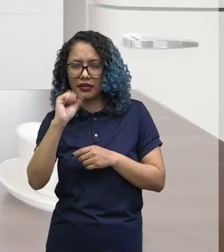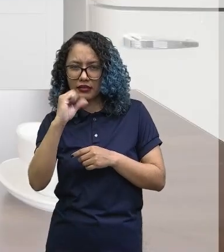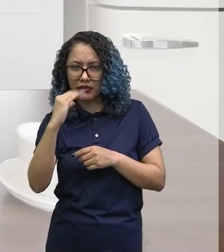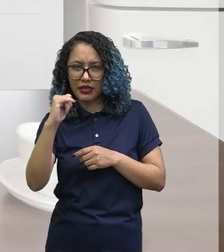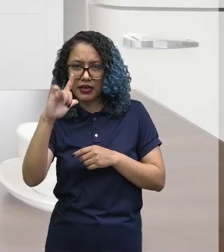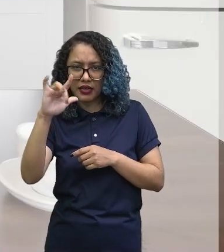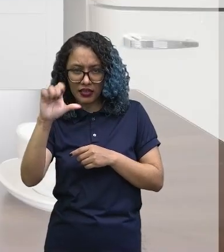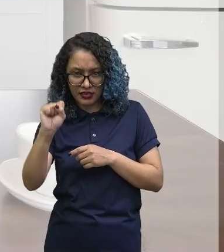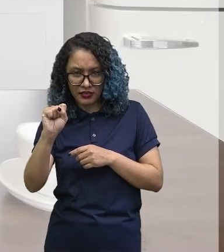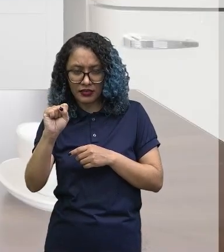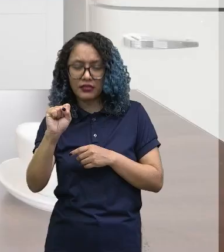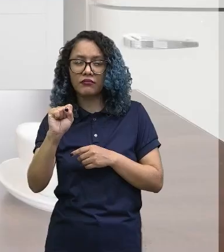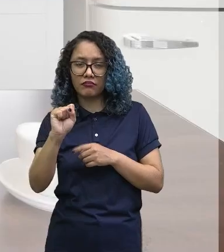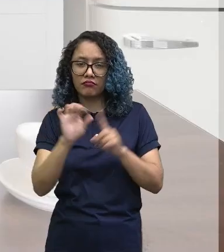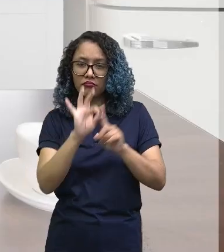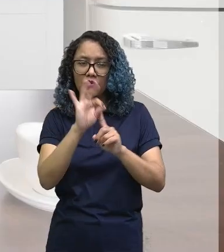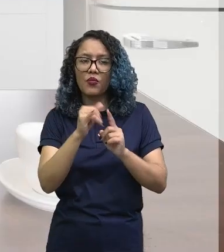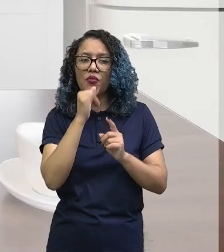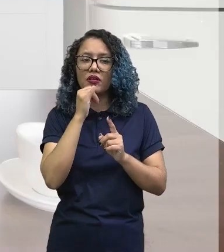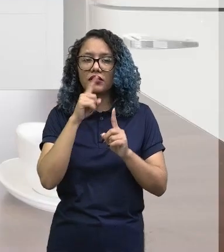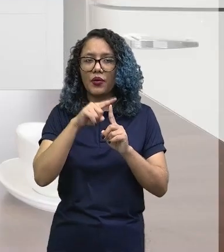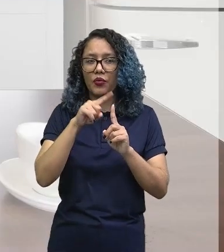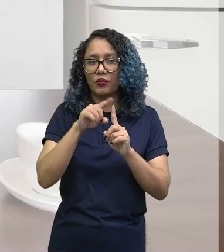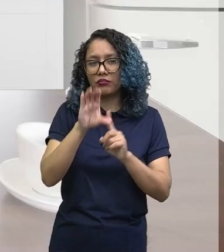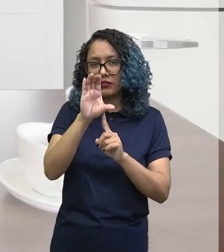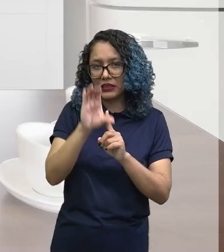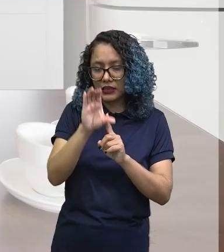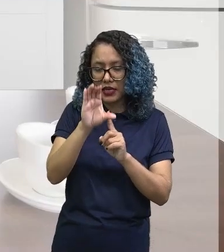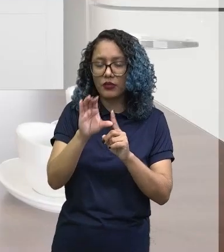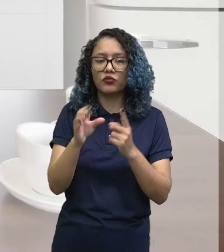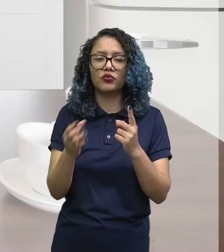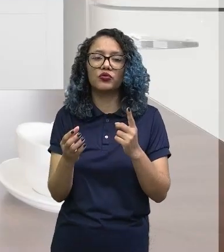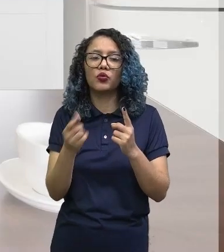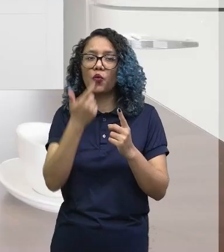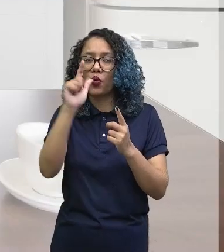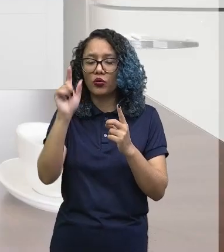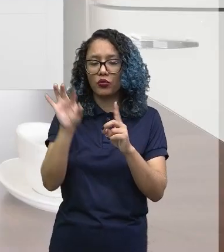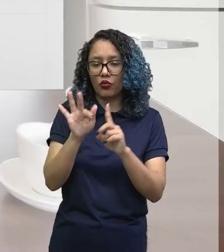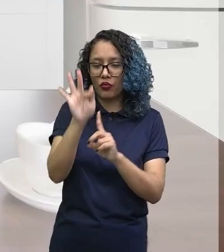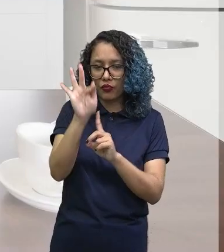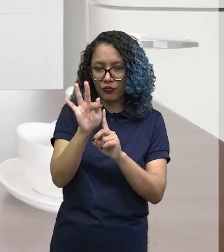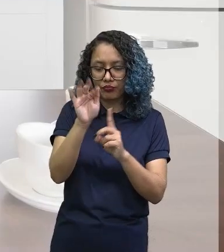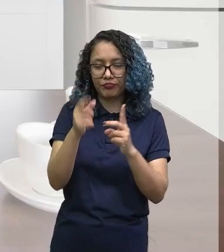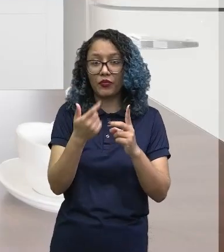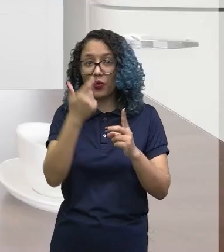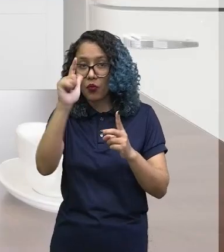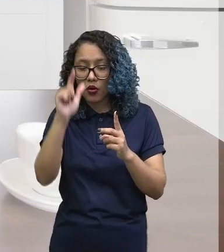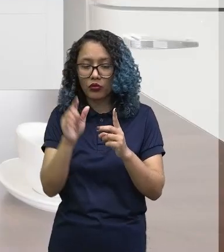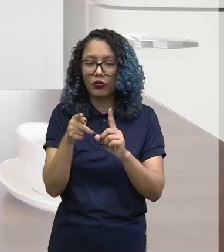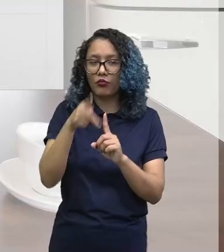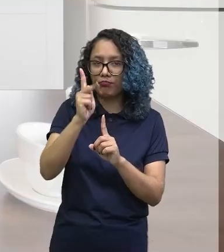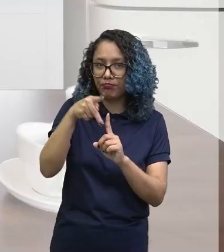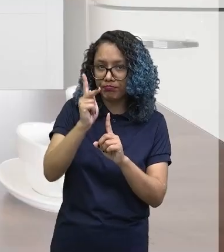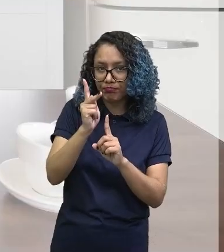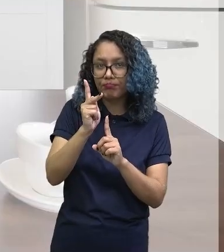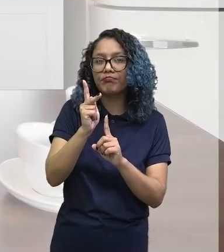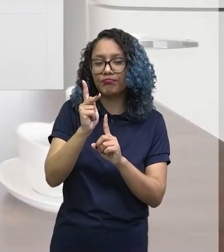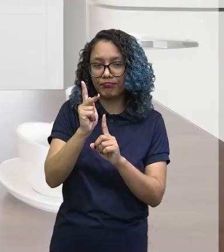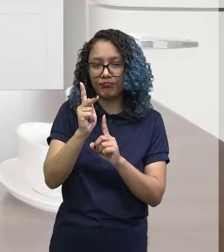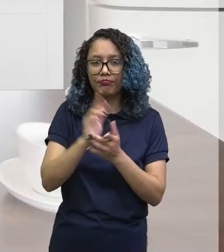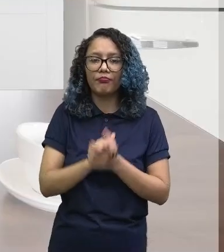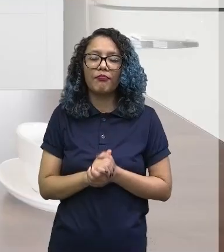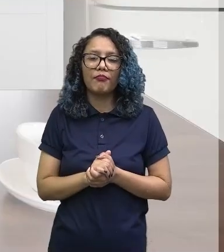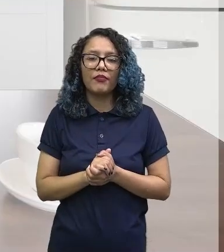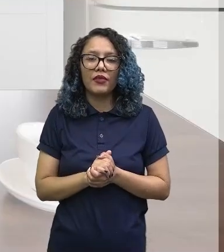termométricas, como, por exemplo, Celsius, Fahrenheit e Kelvin. Já ouvi,